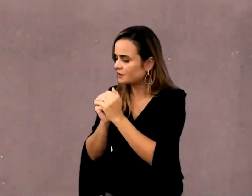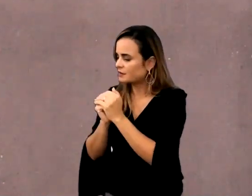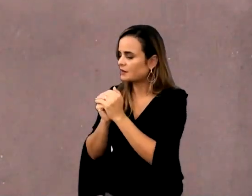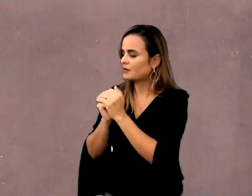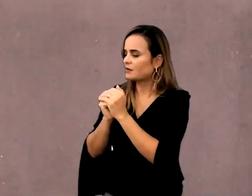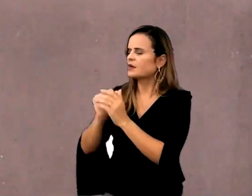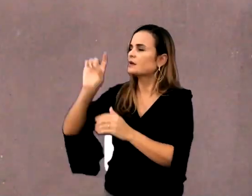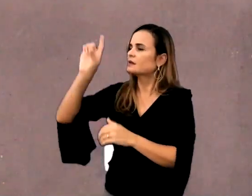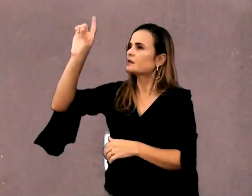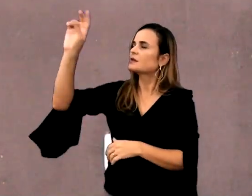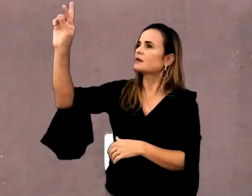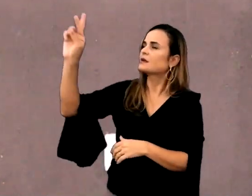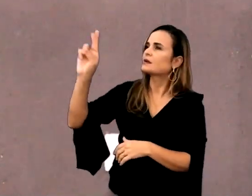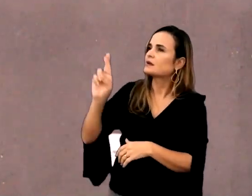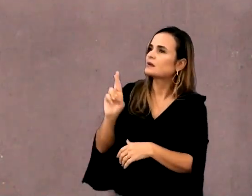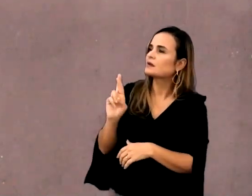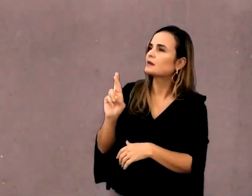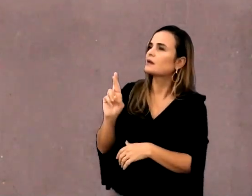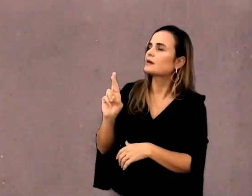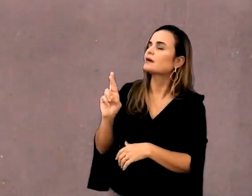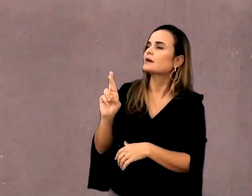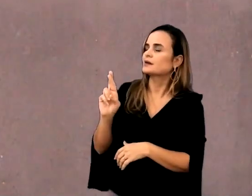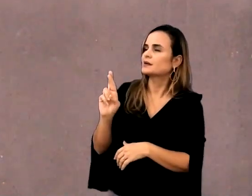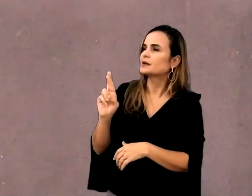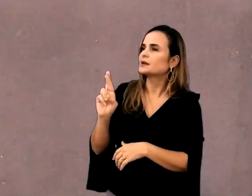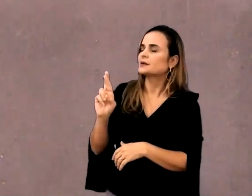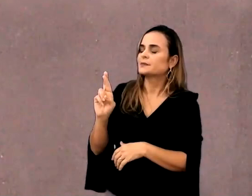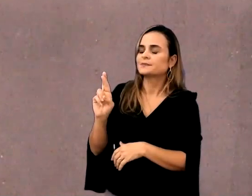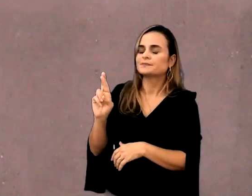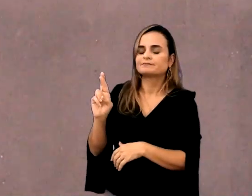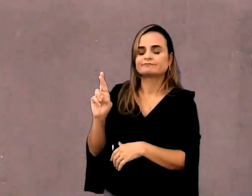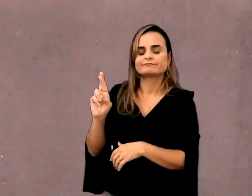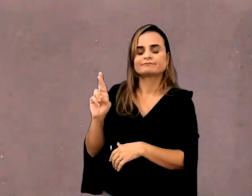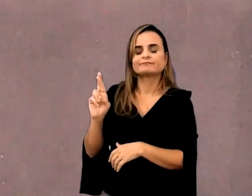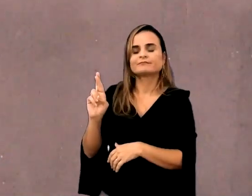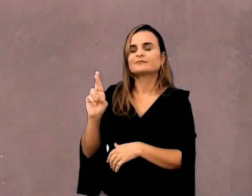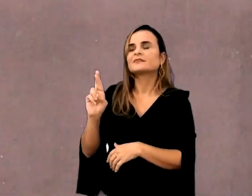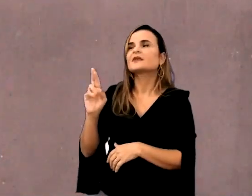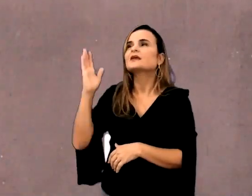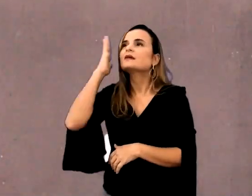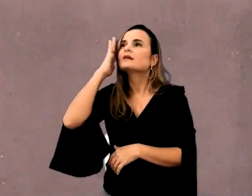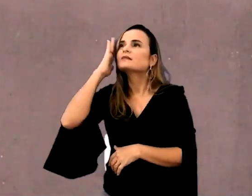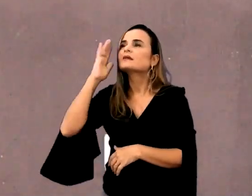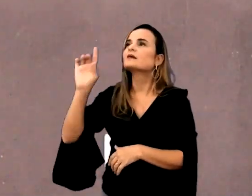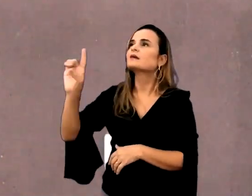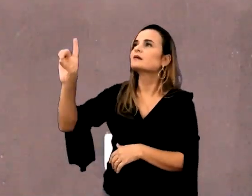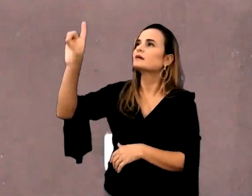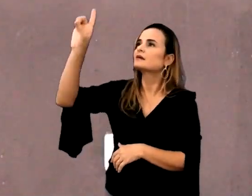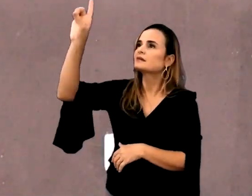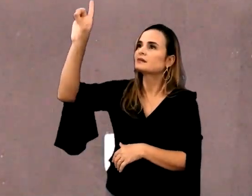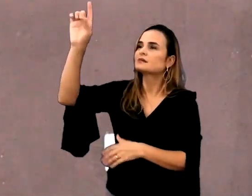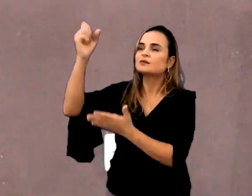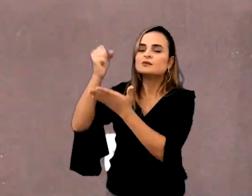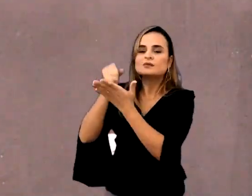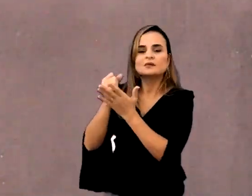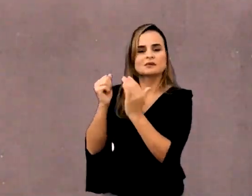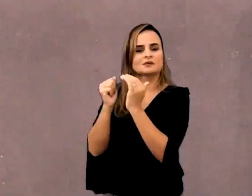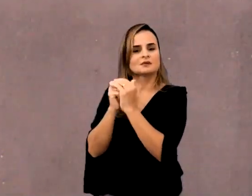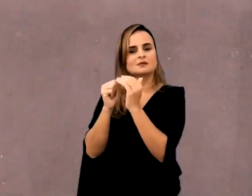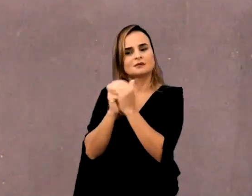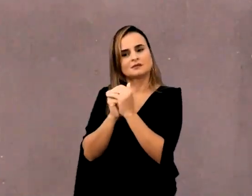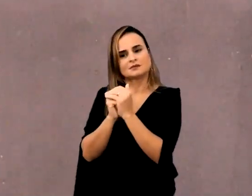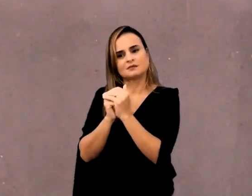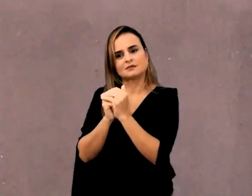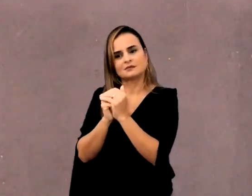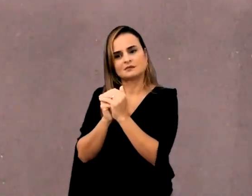respondidas, quanto maravilhadas em Deus tem feito a resposta em oração. A gente tem visto